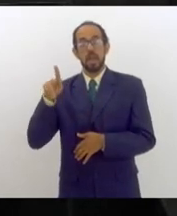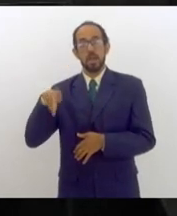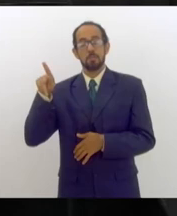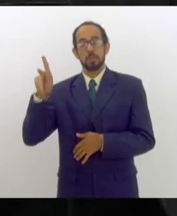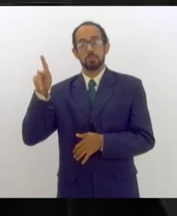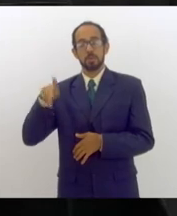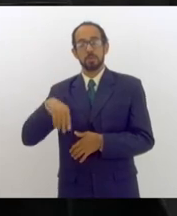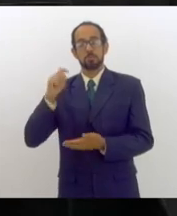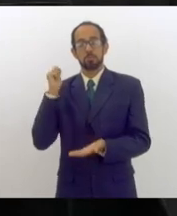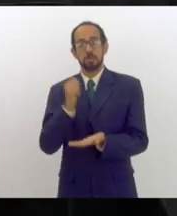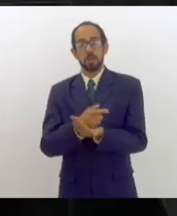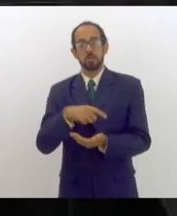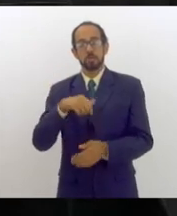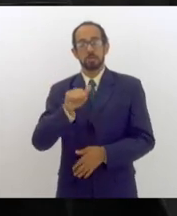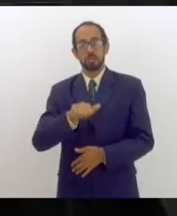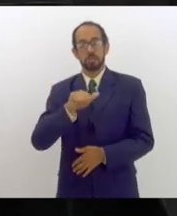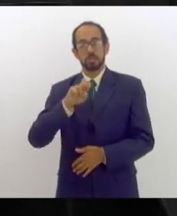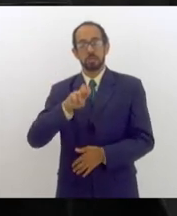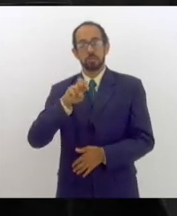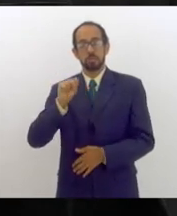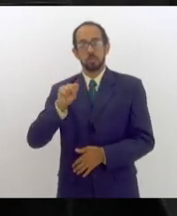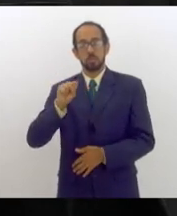158 bilhões